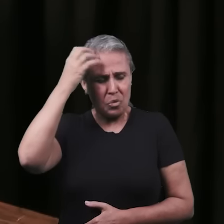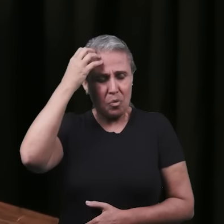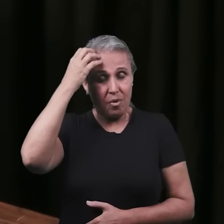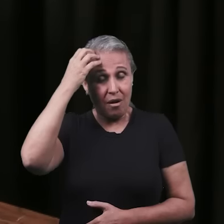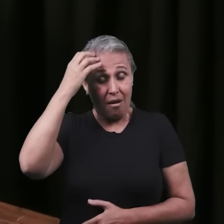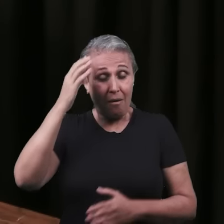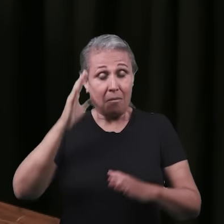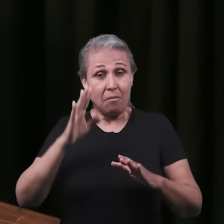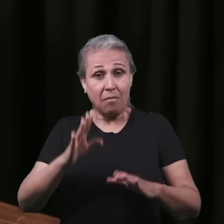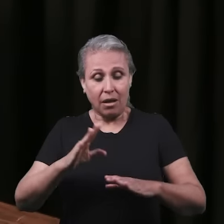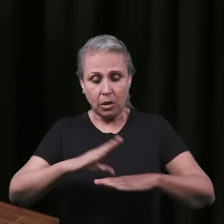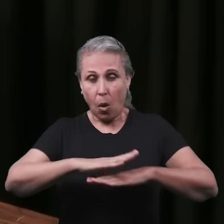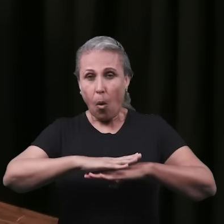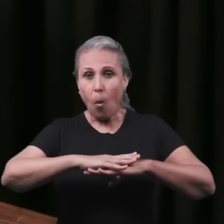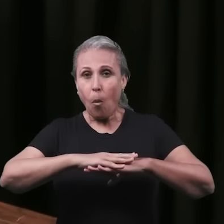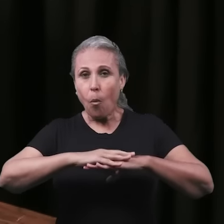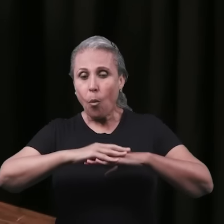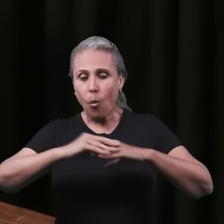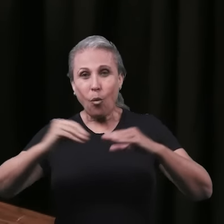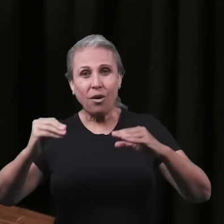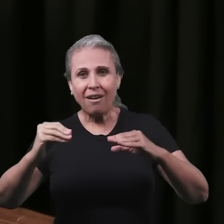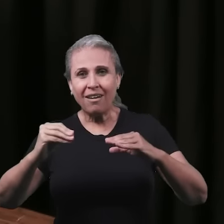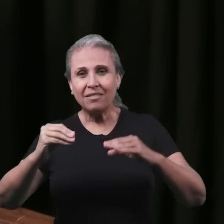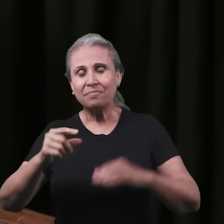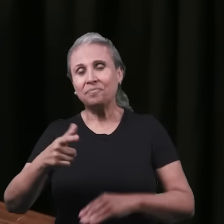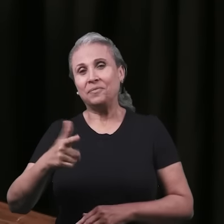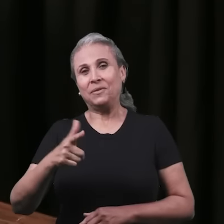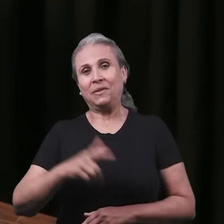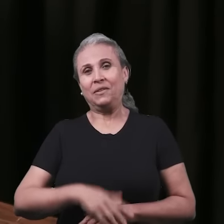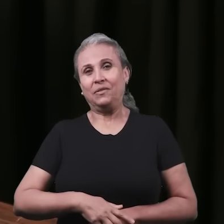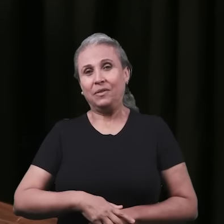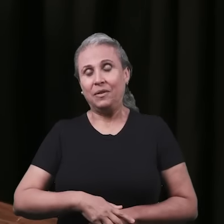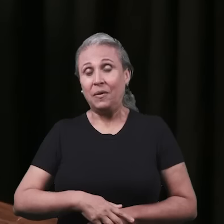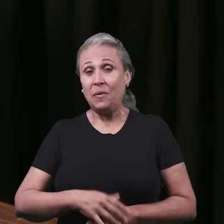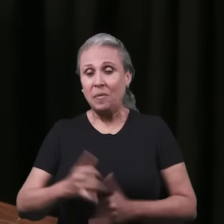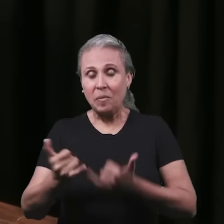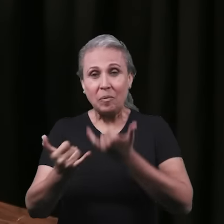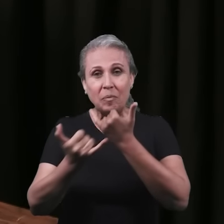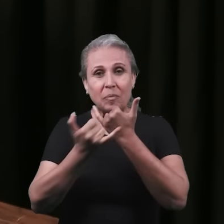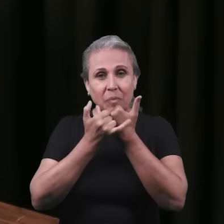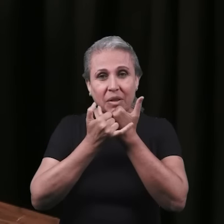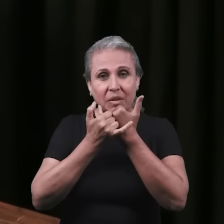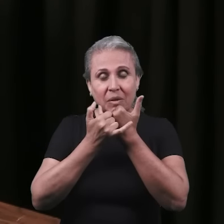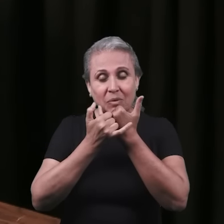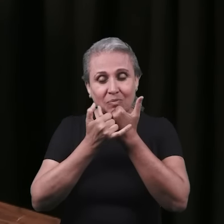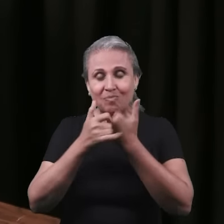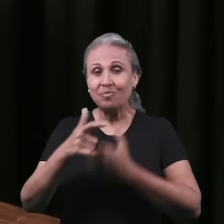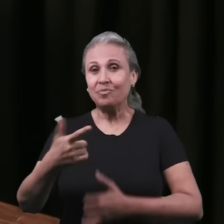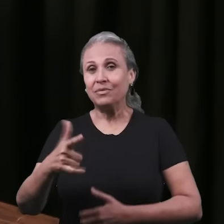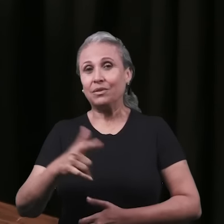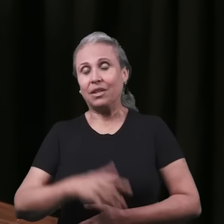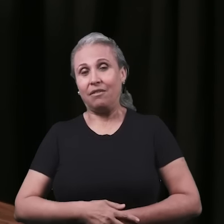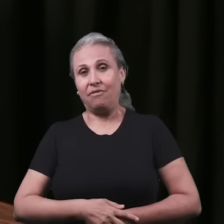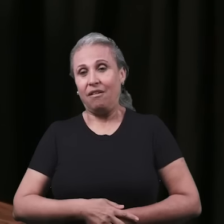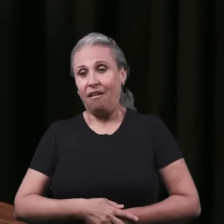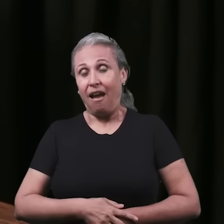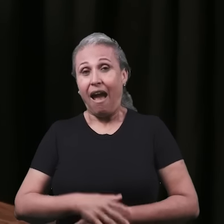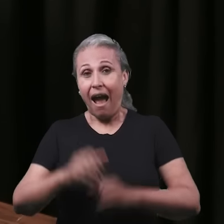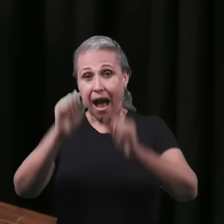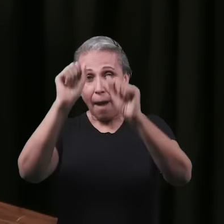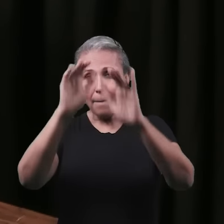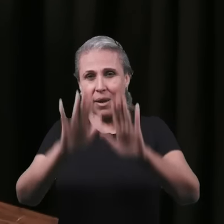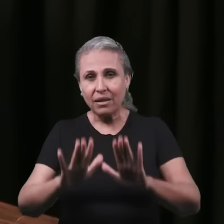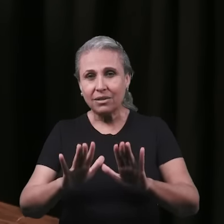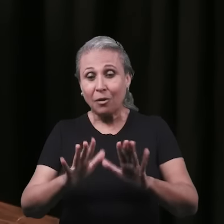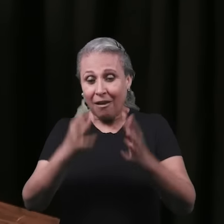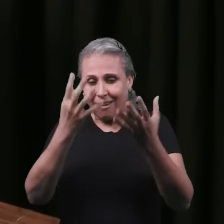a oportunidade de perdão. Na verdade, lhe foi dada, mas ele não tomou conta dessa bênção, ele não abraçou essa bênção,